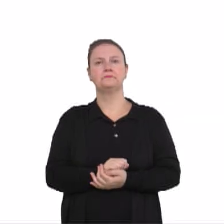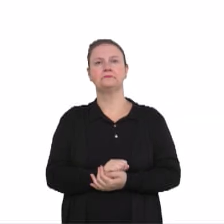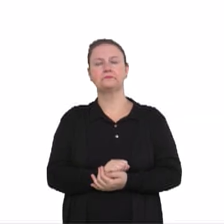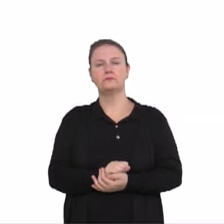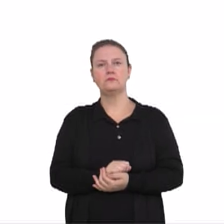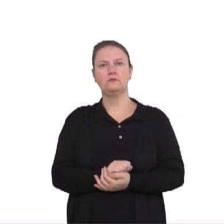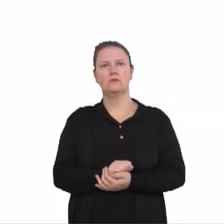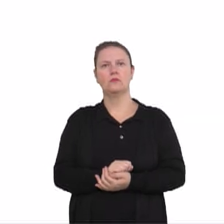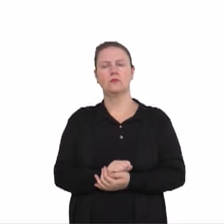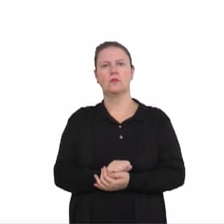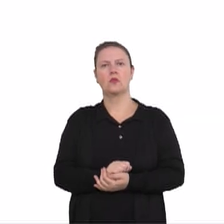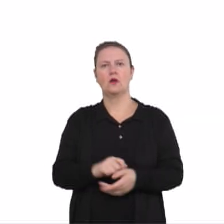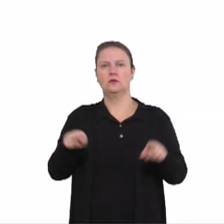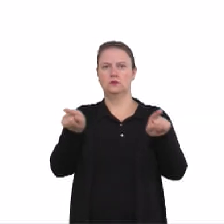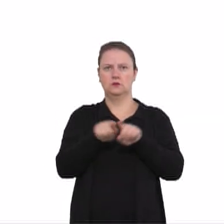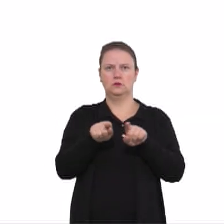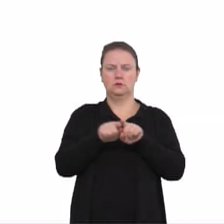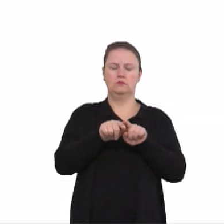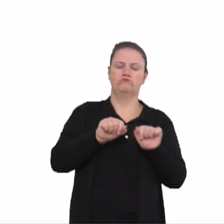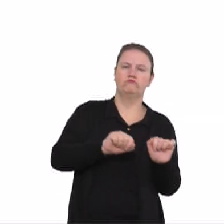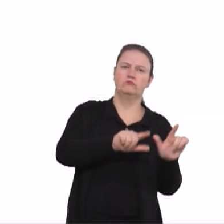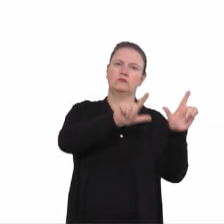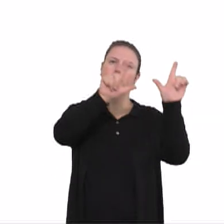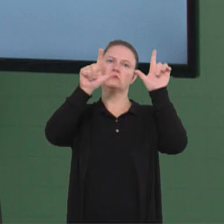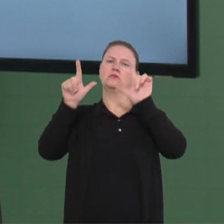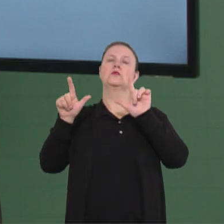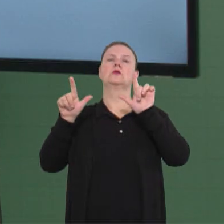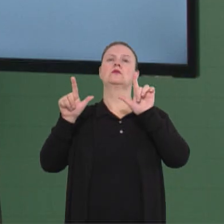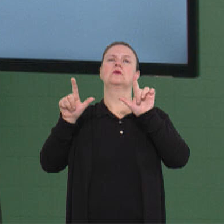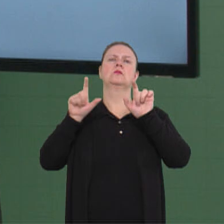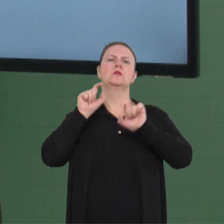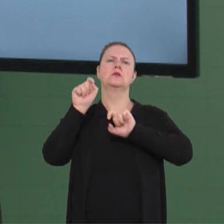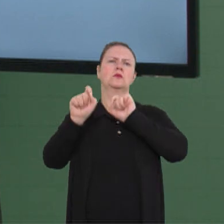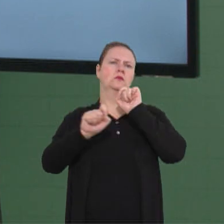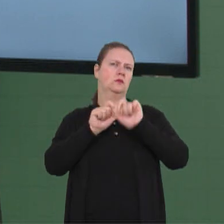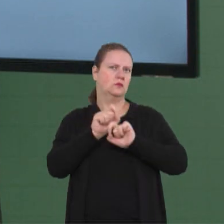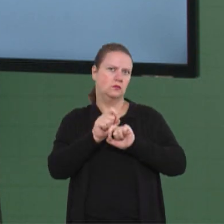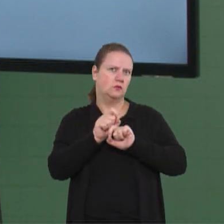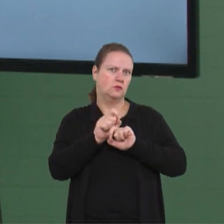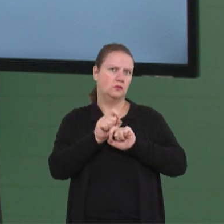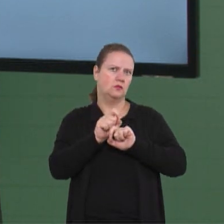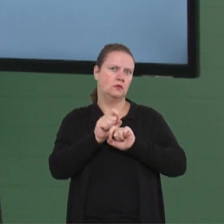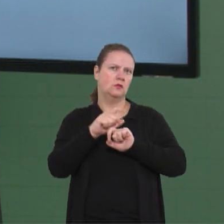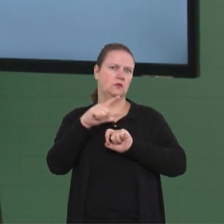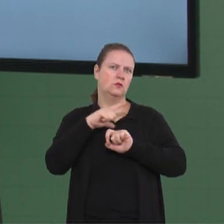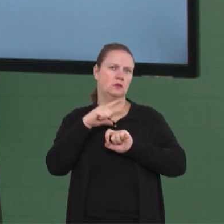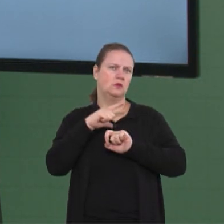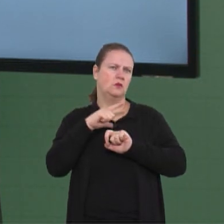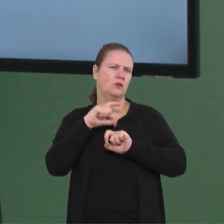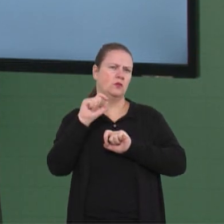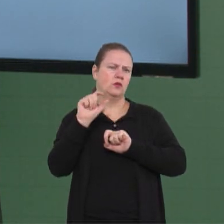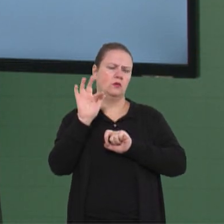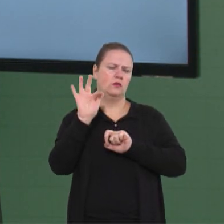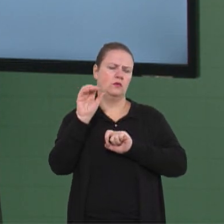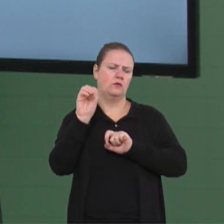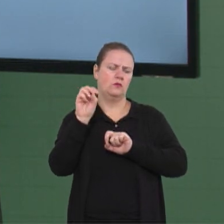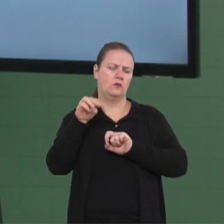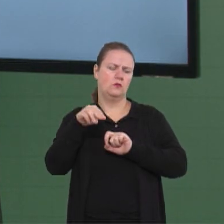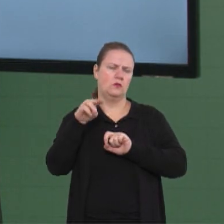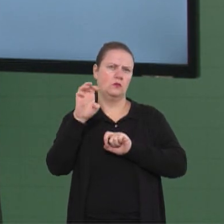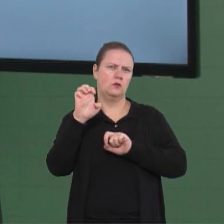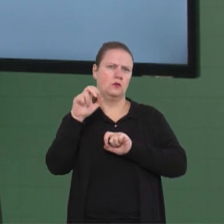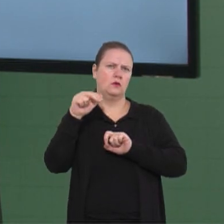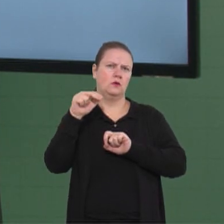e vice próximo slide que só eu coloquei aqui a transcrição fonética transcrição fonética é a maneira